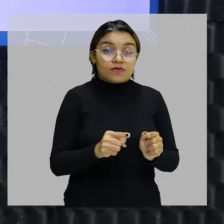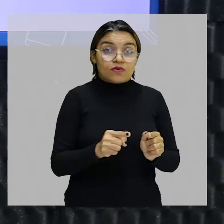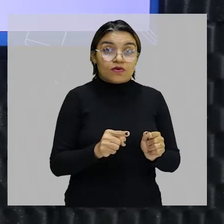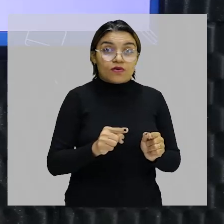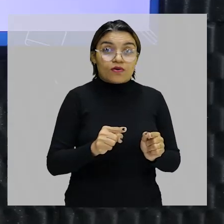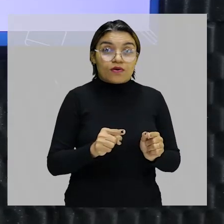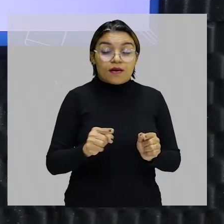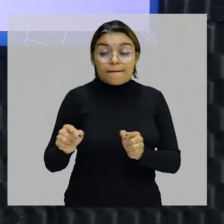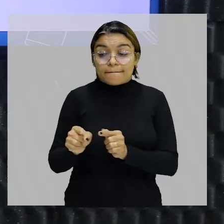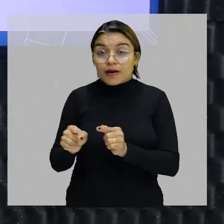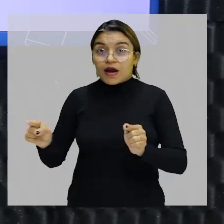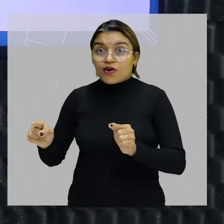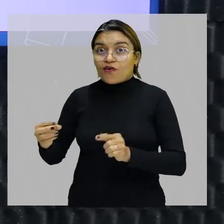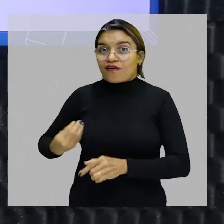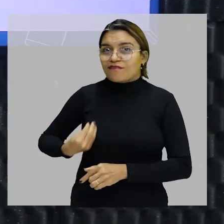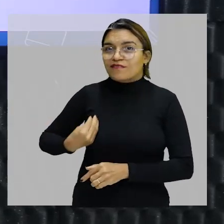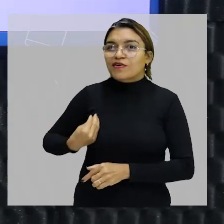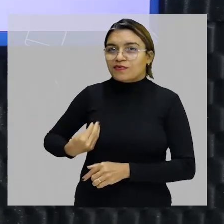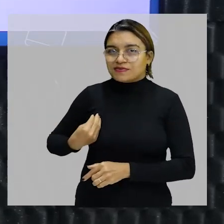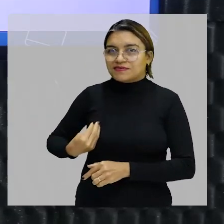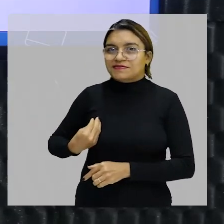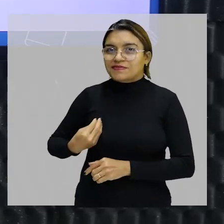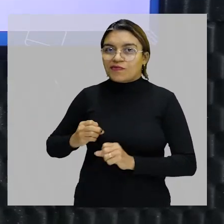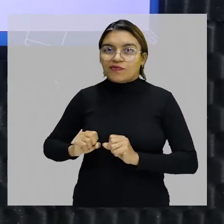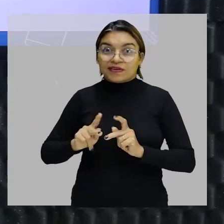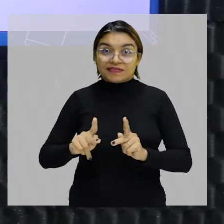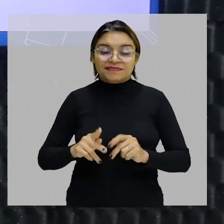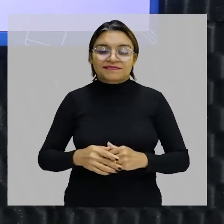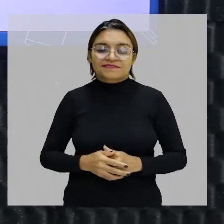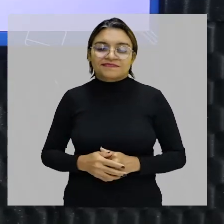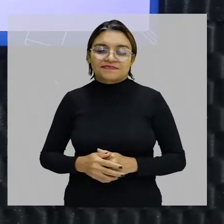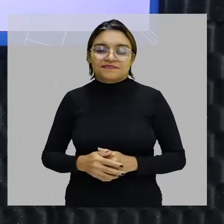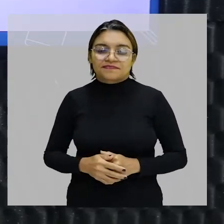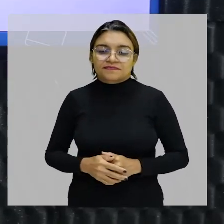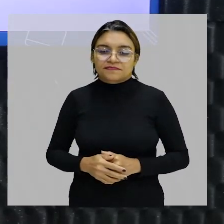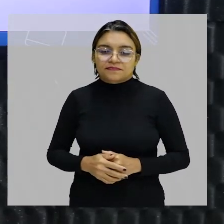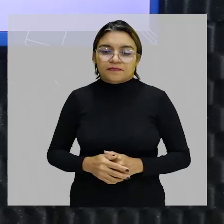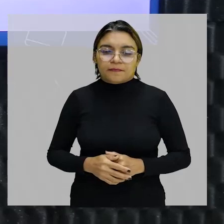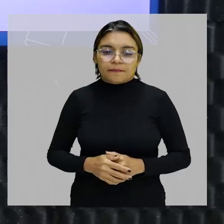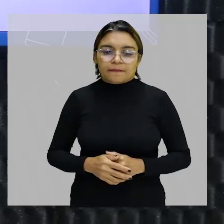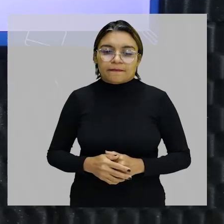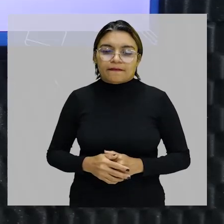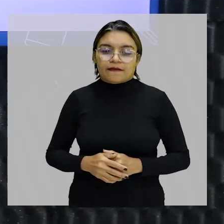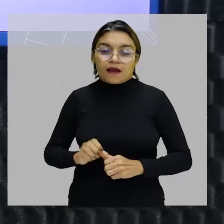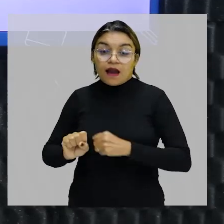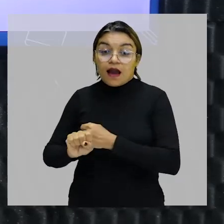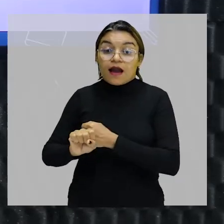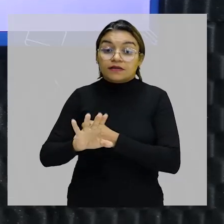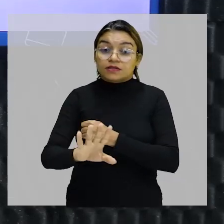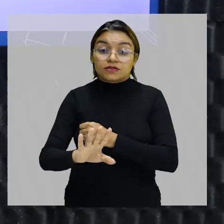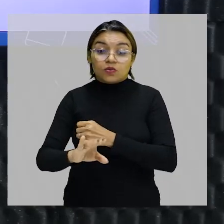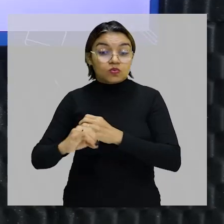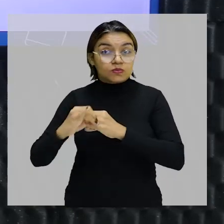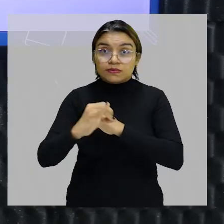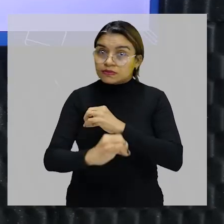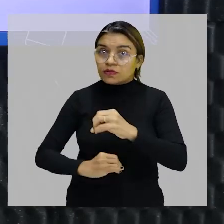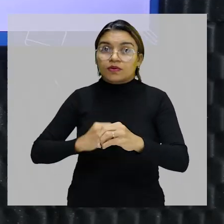maior será a frequência dela, ok? A radiação não ionizante possui uma onda